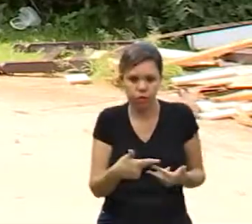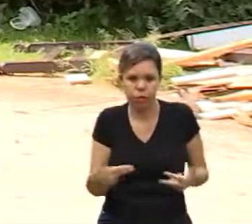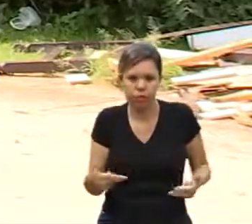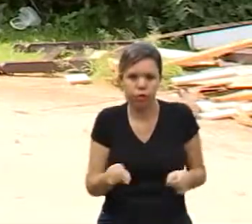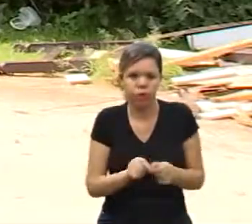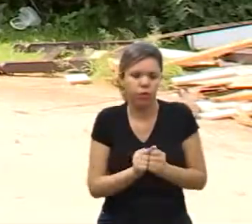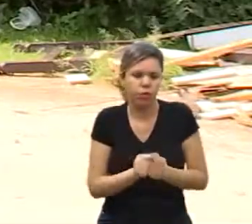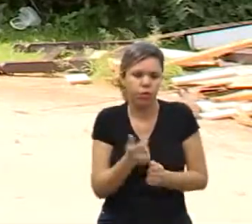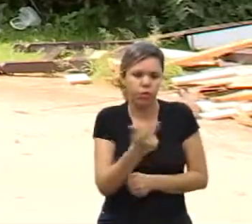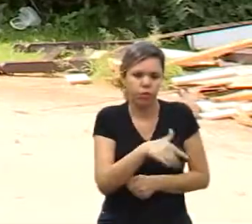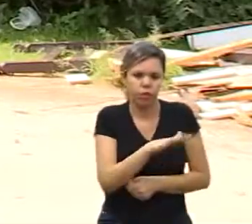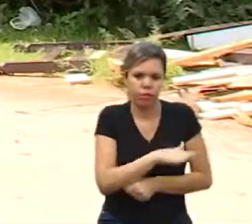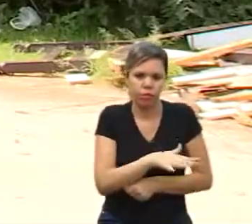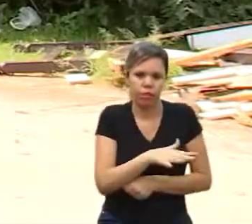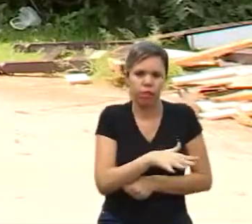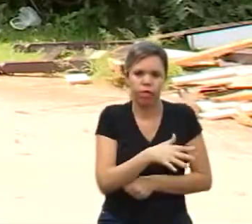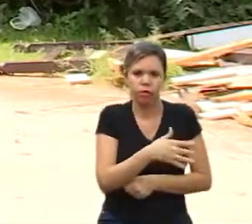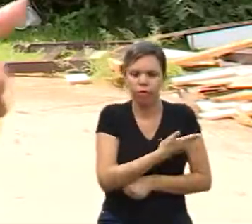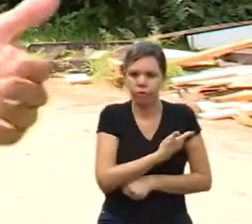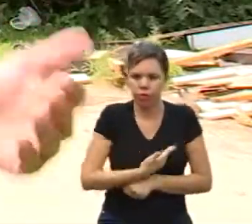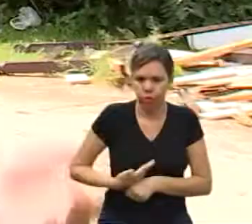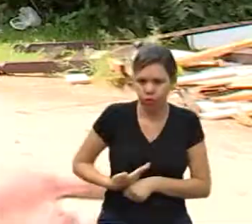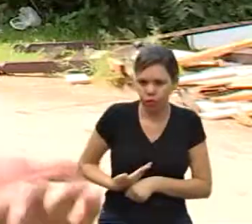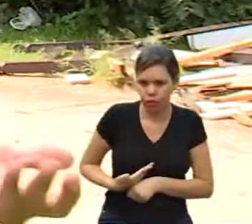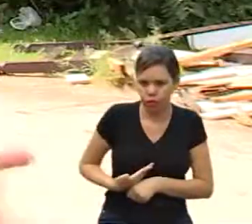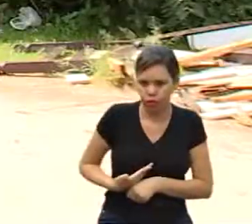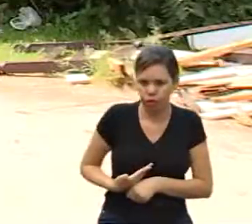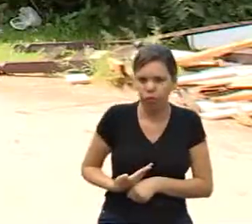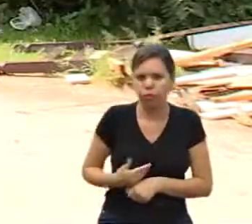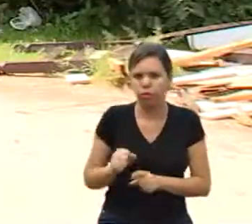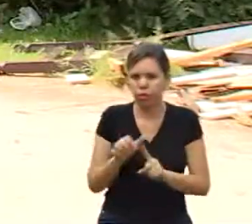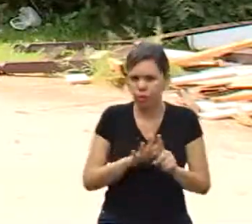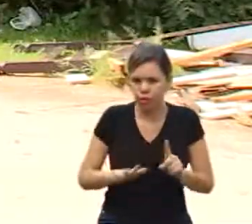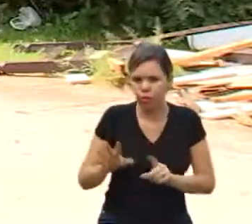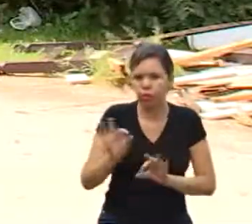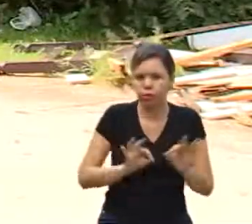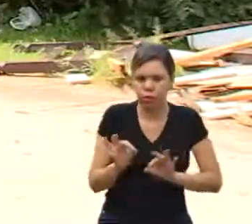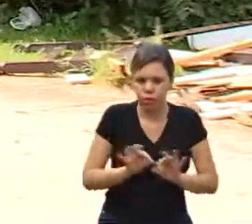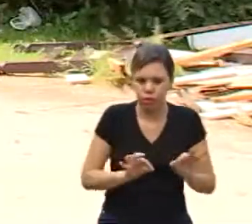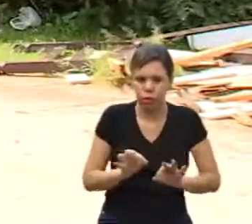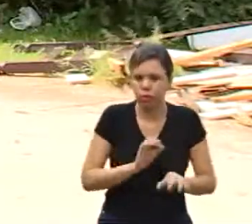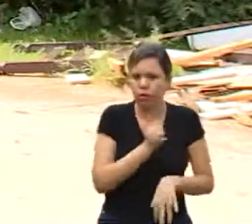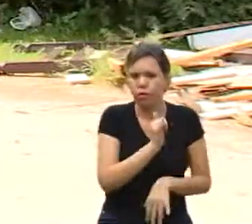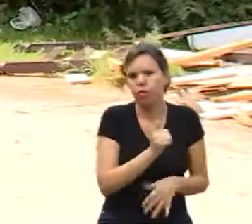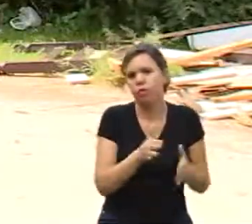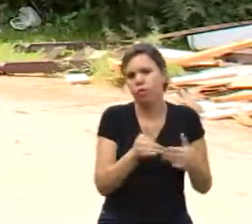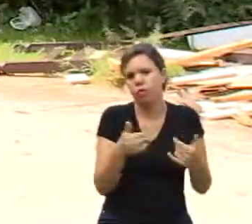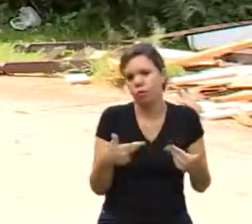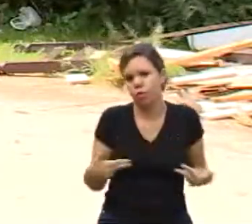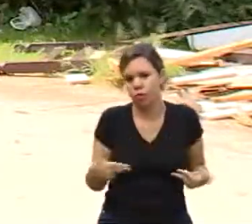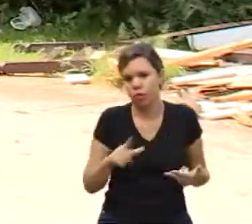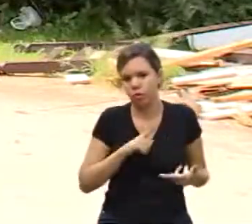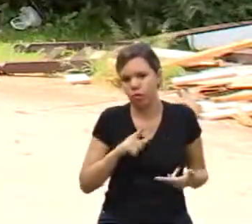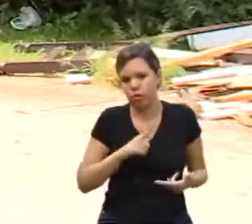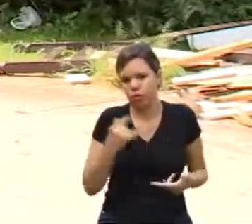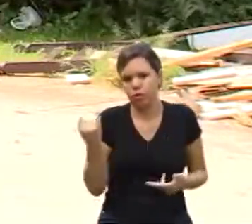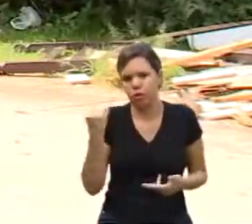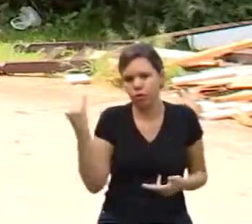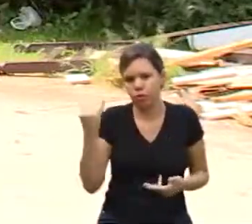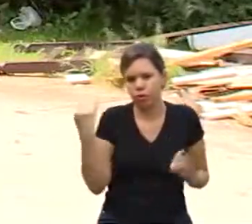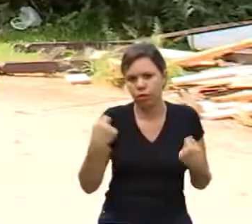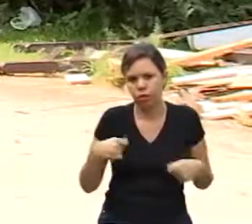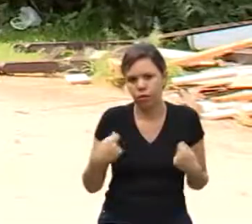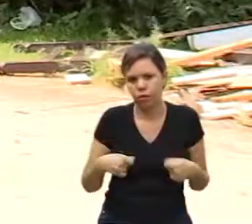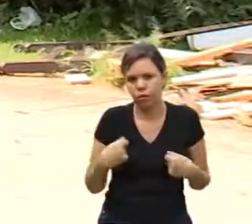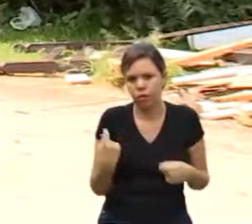conscientização. Então uma coisa caminha junto com a outra. O poder público entra com uma parte, a sociedade organizada entra com a outra. Então existe